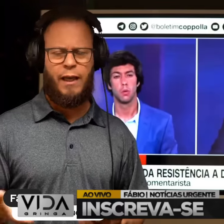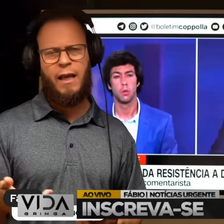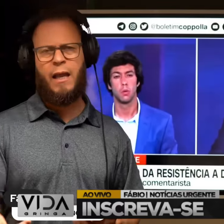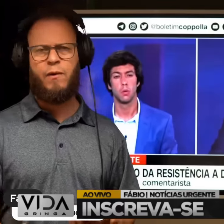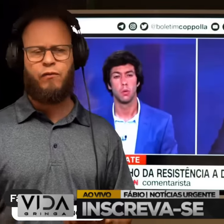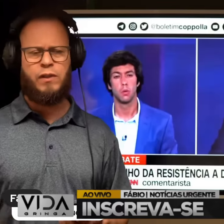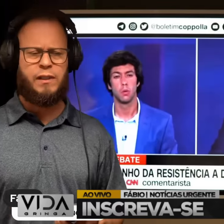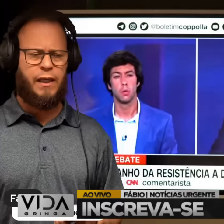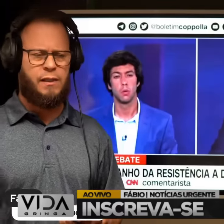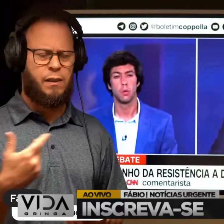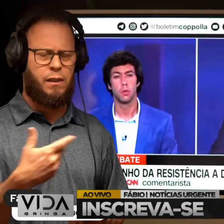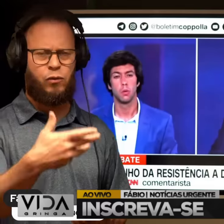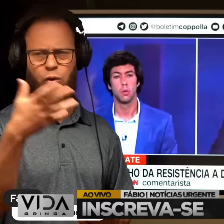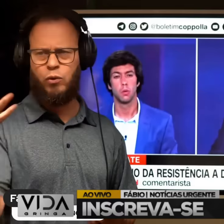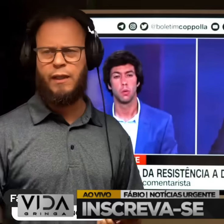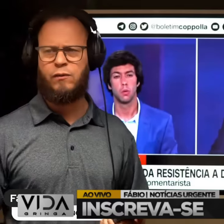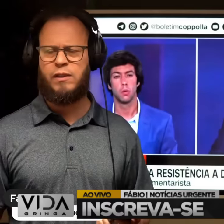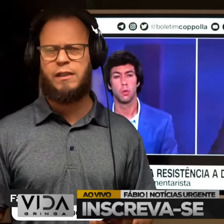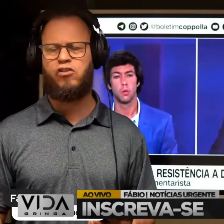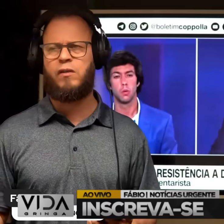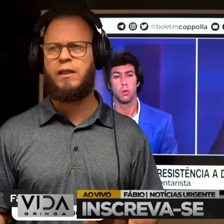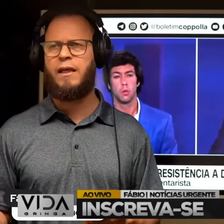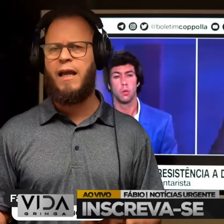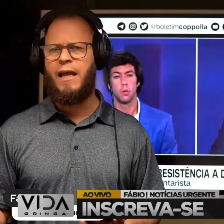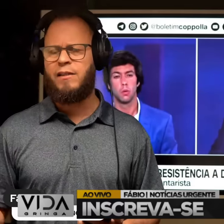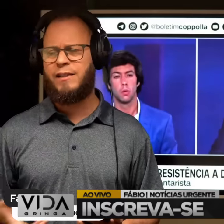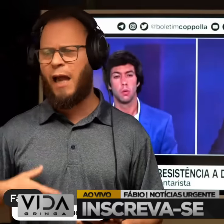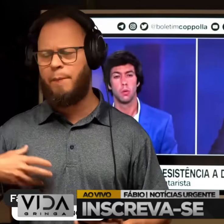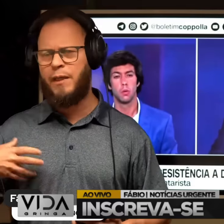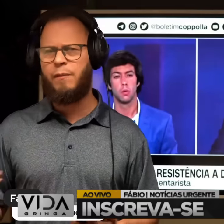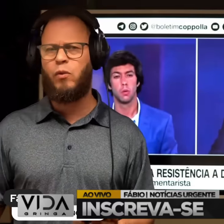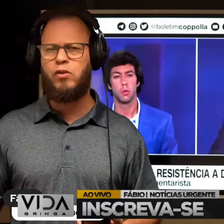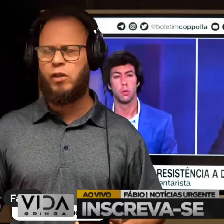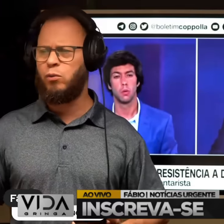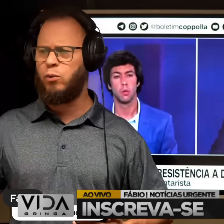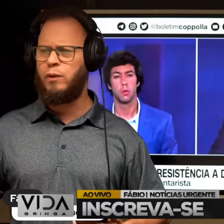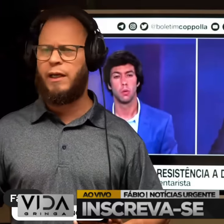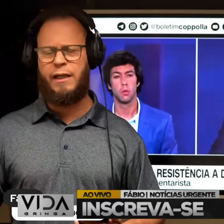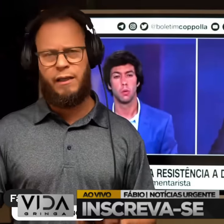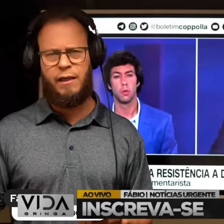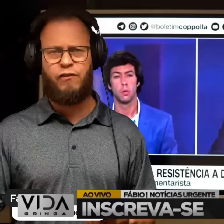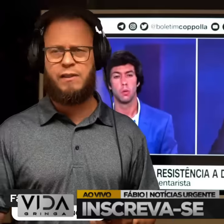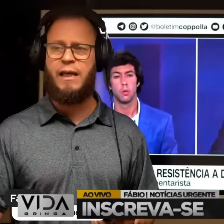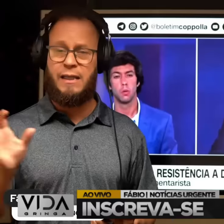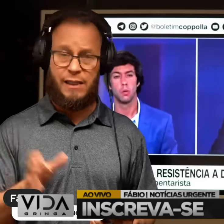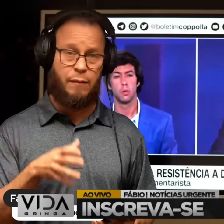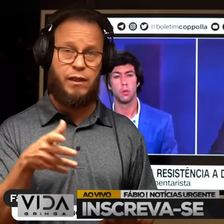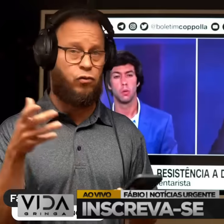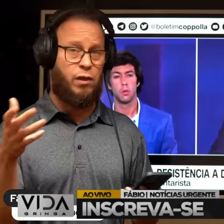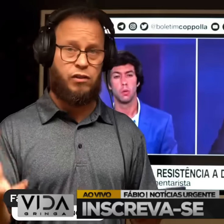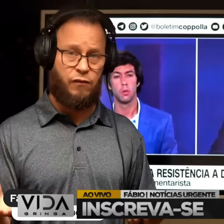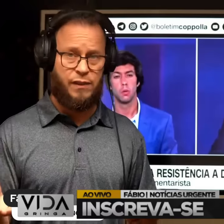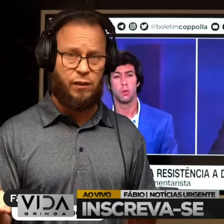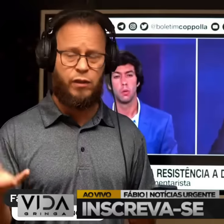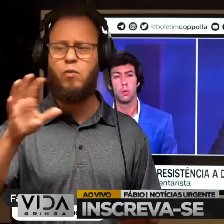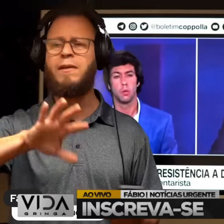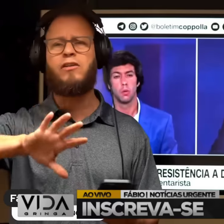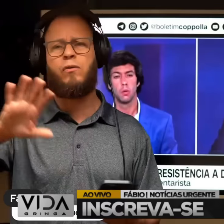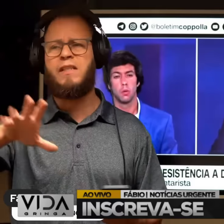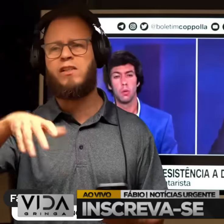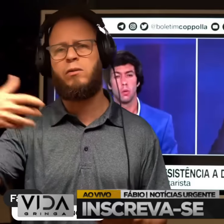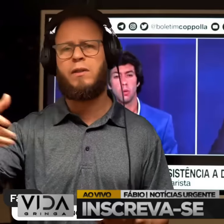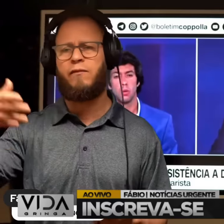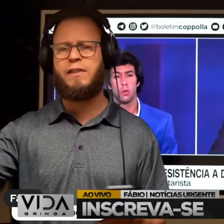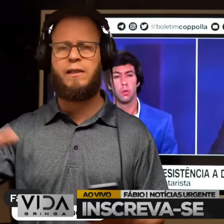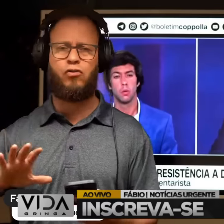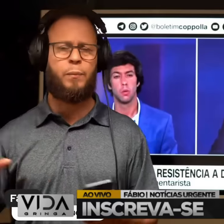Porque eu e vocês e todo mundo que está nos assistindo aqui sabíamos que o Lula iria fazer exatamente o que ele está fazendo. Nenhuma das